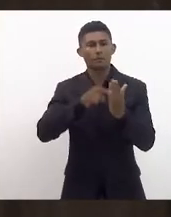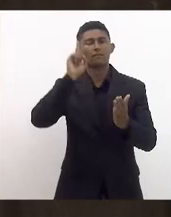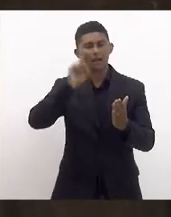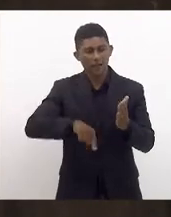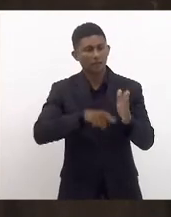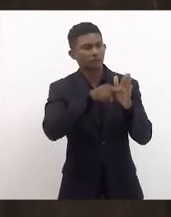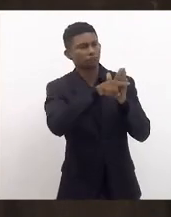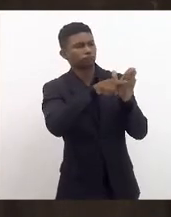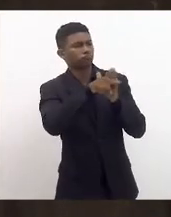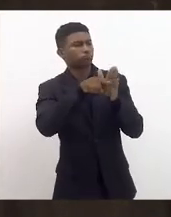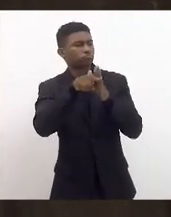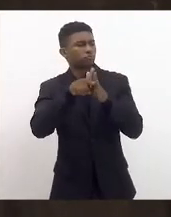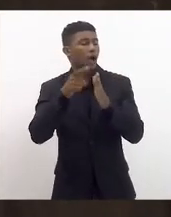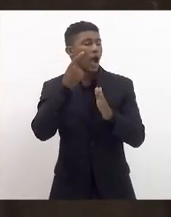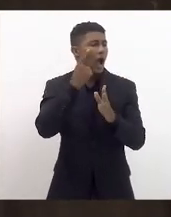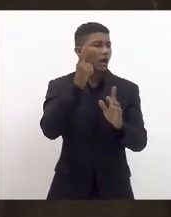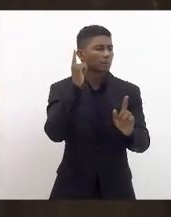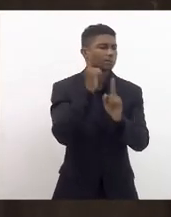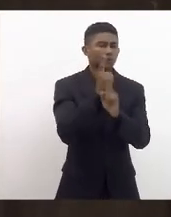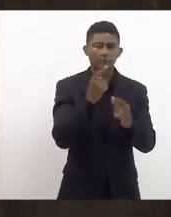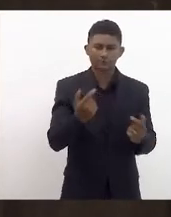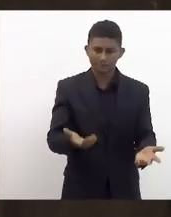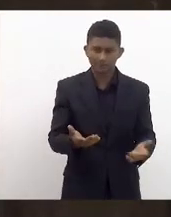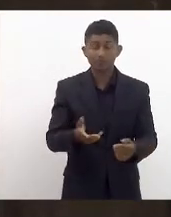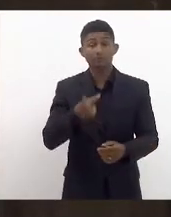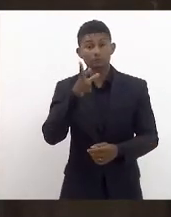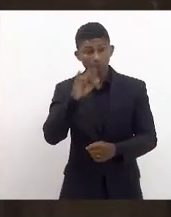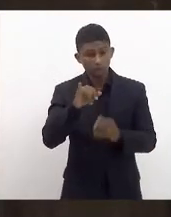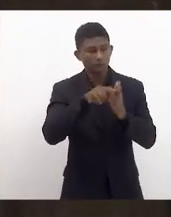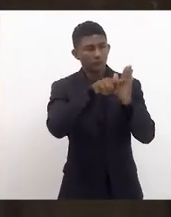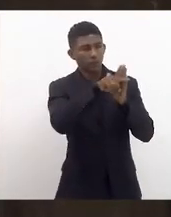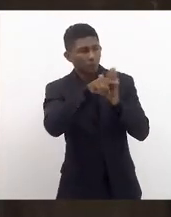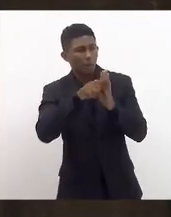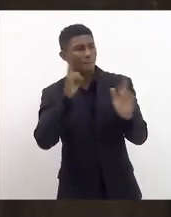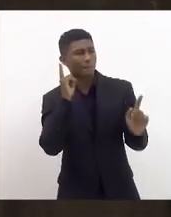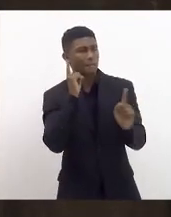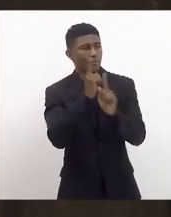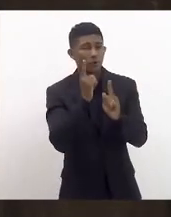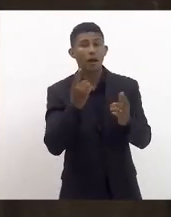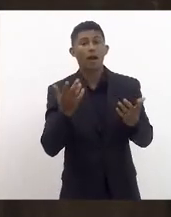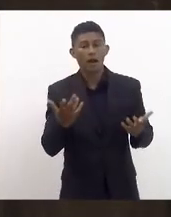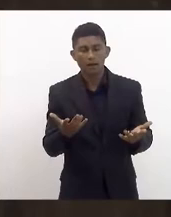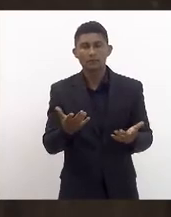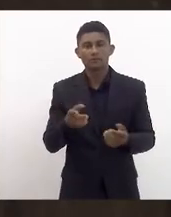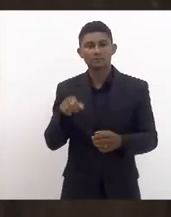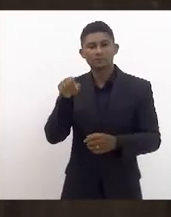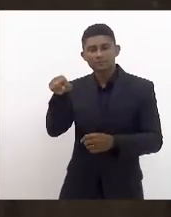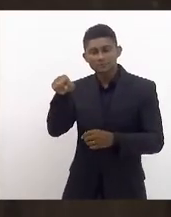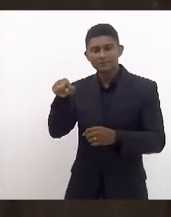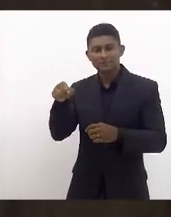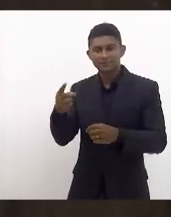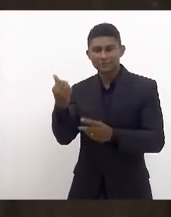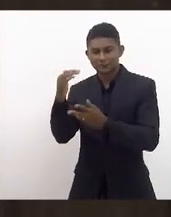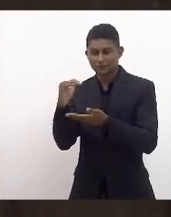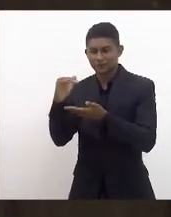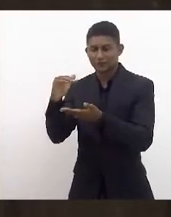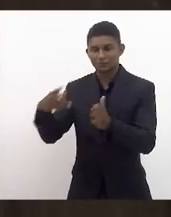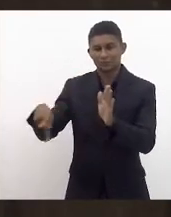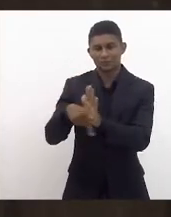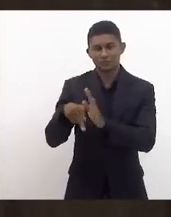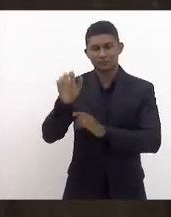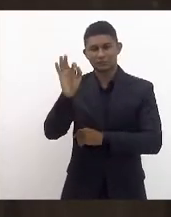essa constatação. Feita essa constatação, demandar ao Tesouro Nacional,